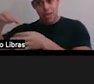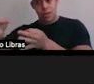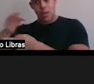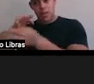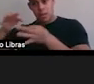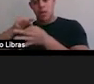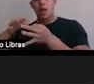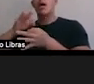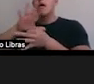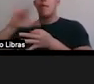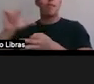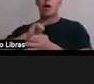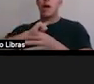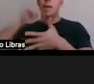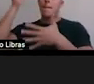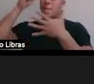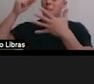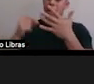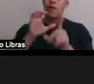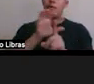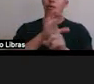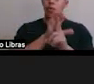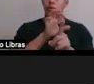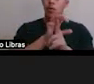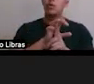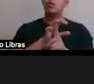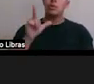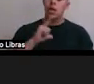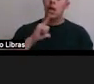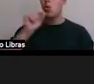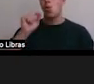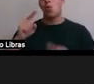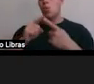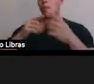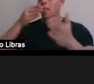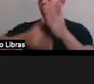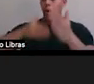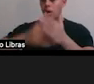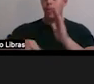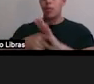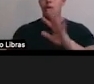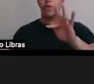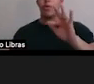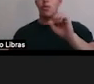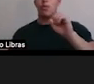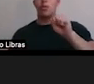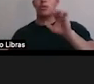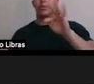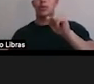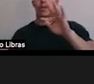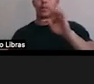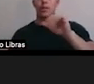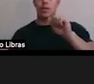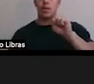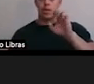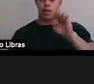uma série de efeitos. Dentre esses efeitos, a gente tem o bloqueio de fosfatases e a ativação